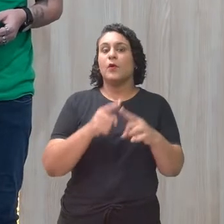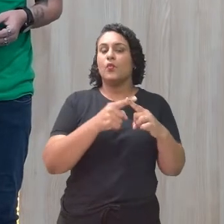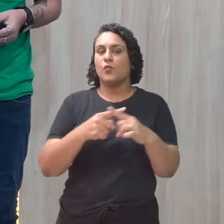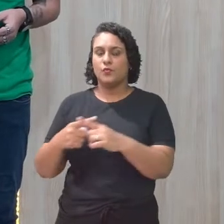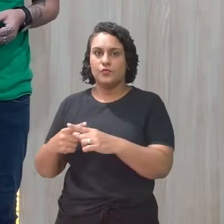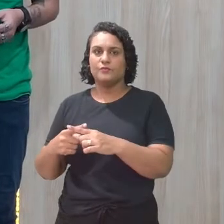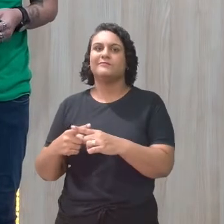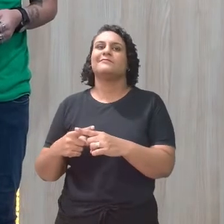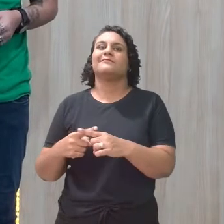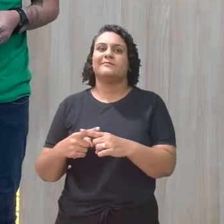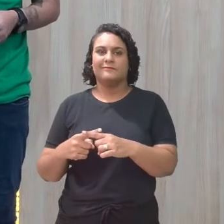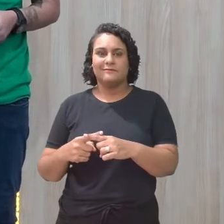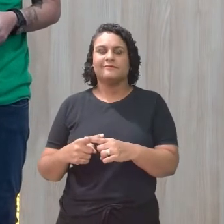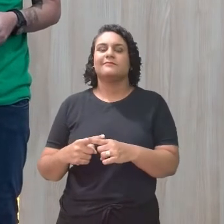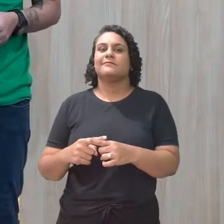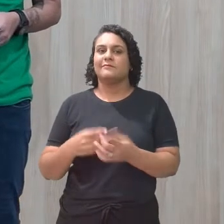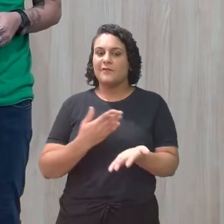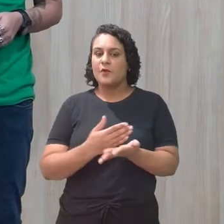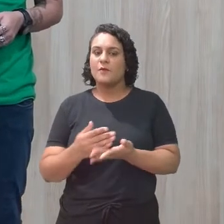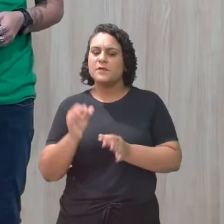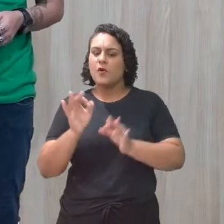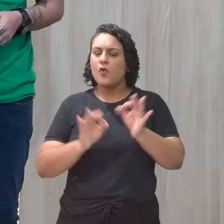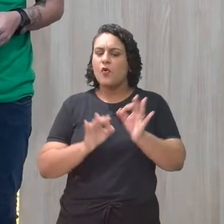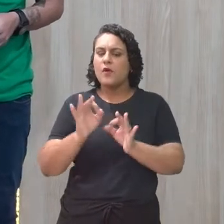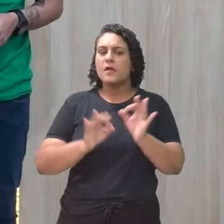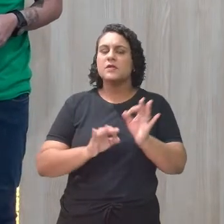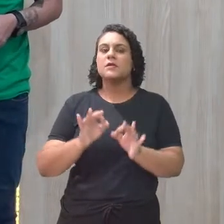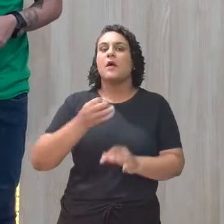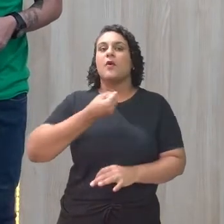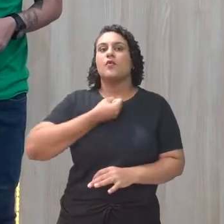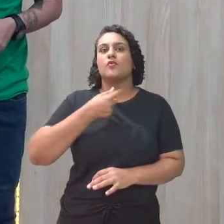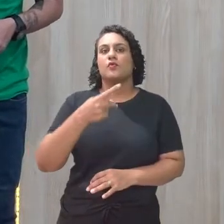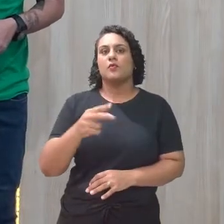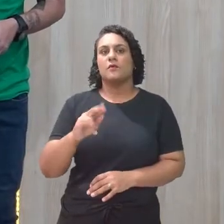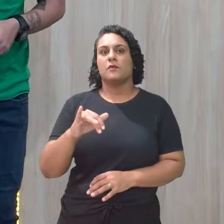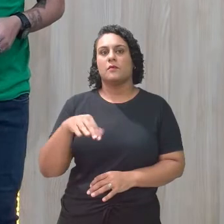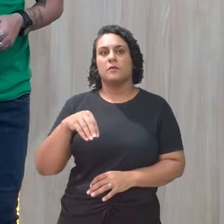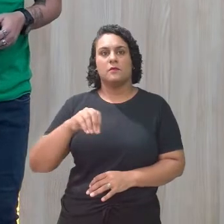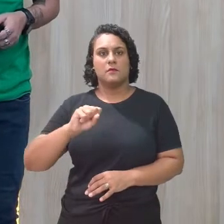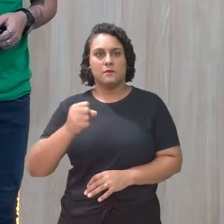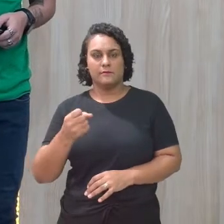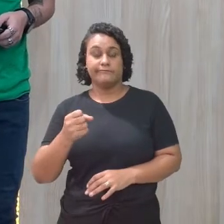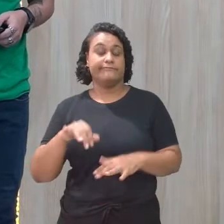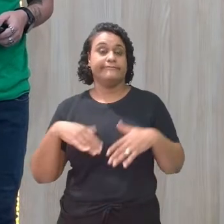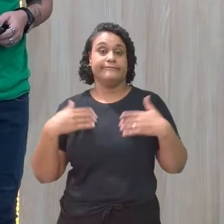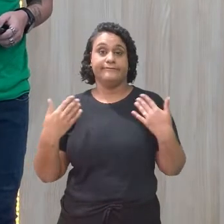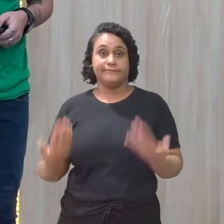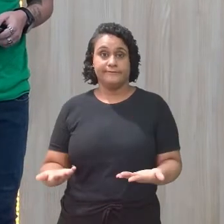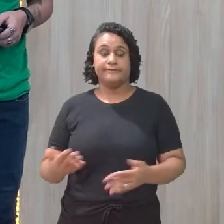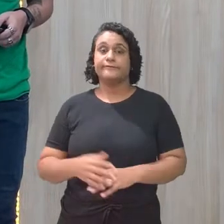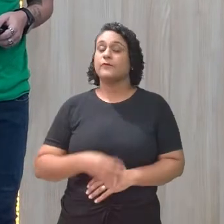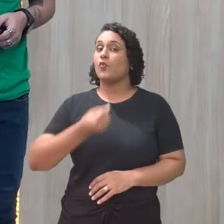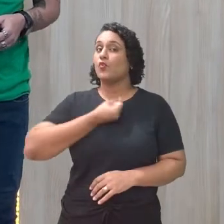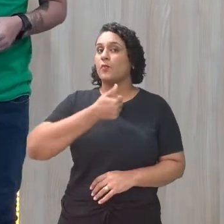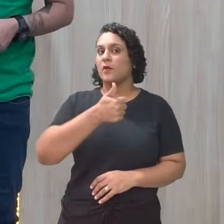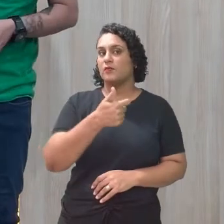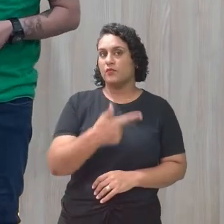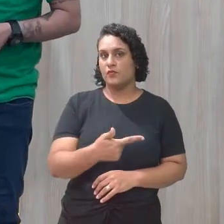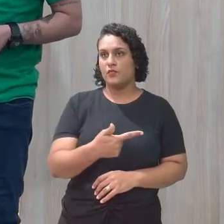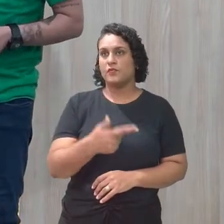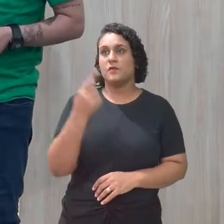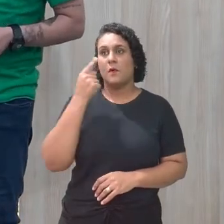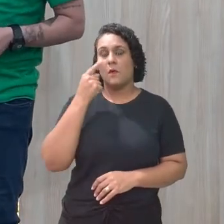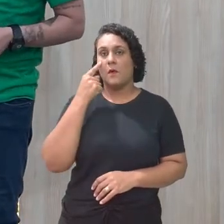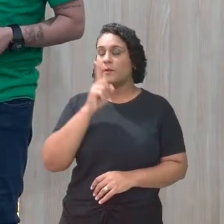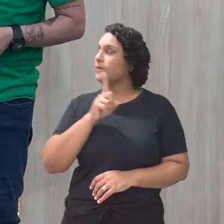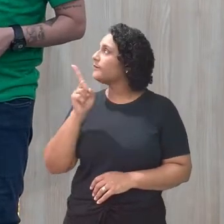para começar a decomposição em fatores primos, tá certo? Ou seja, aquele número 12 ali,